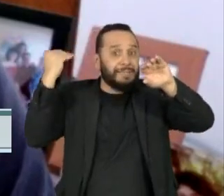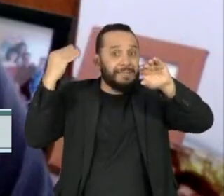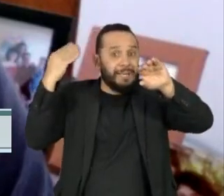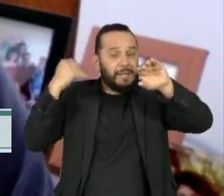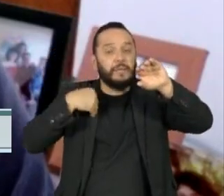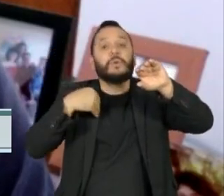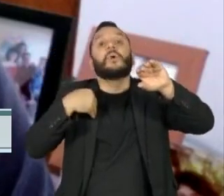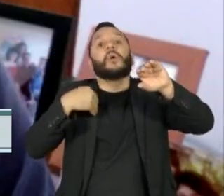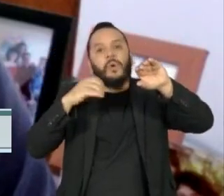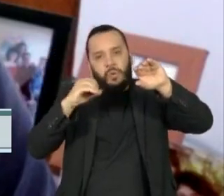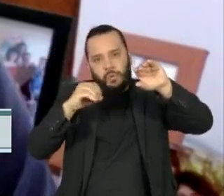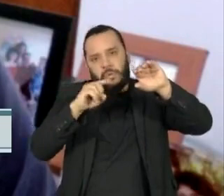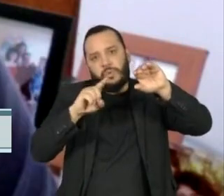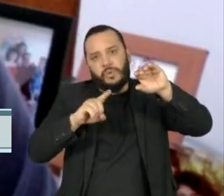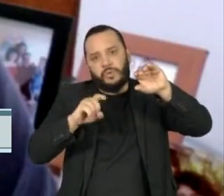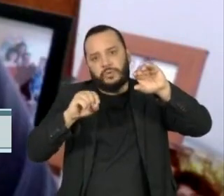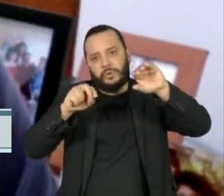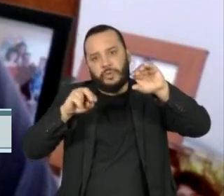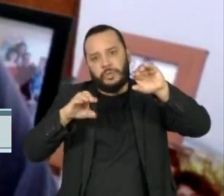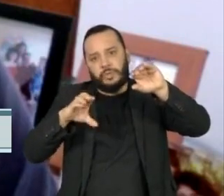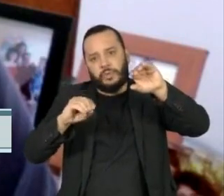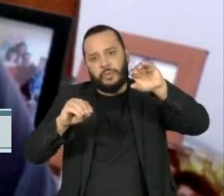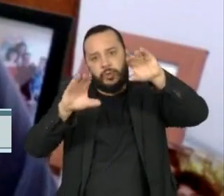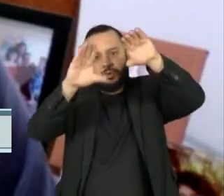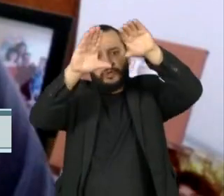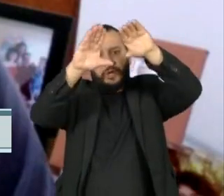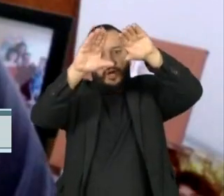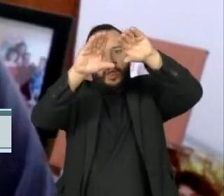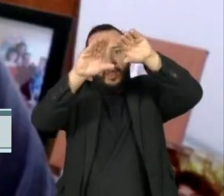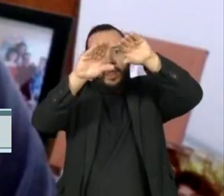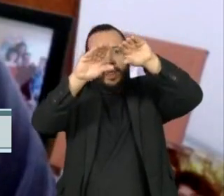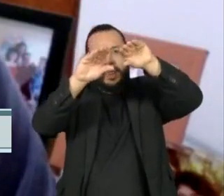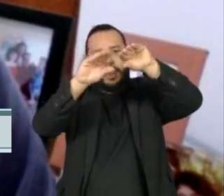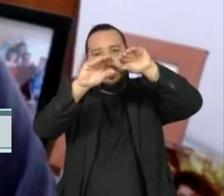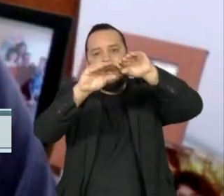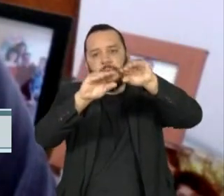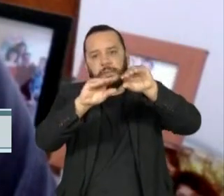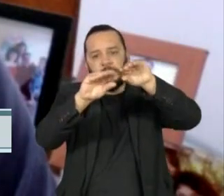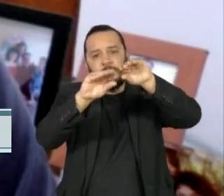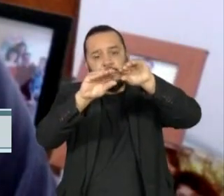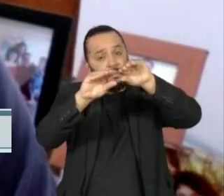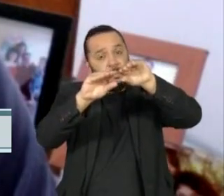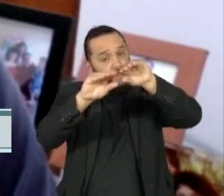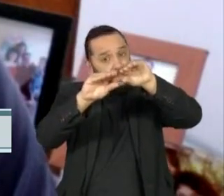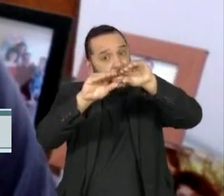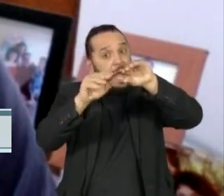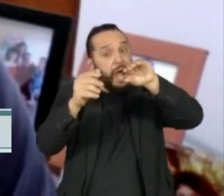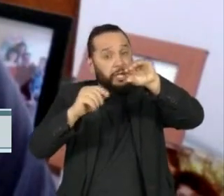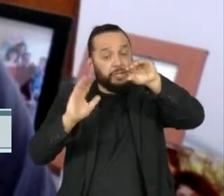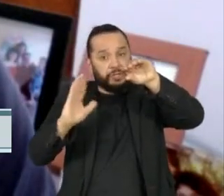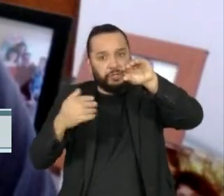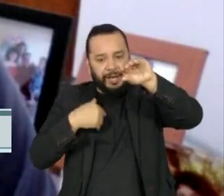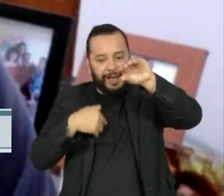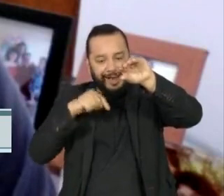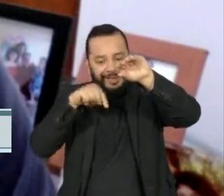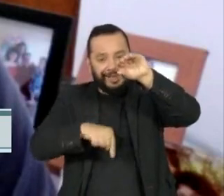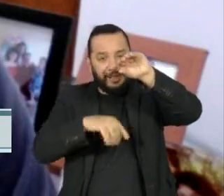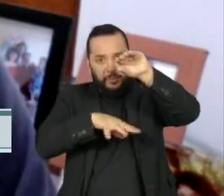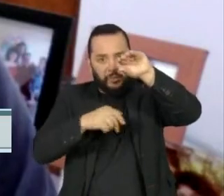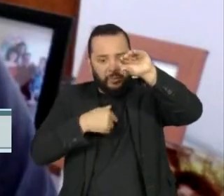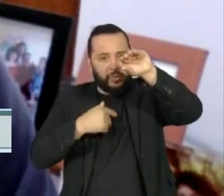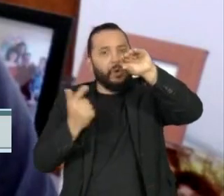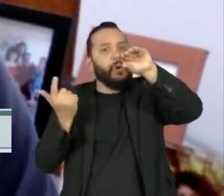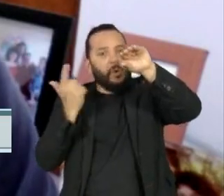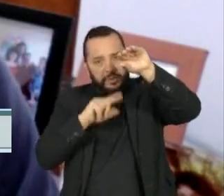perigosamente foram tomadas como você bem sinalizou ações através do chamado protocolo de